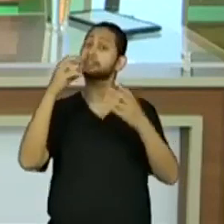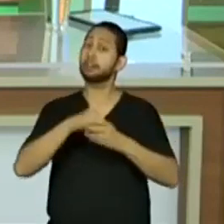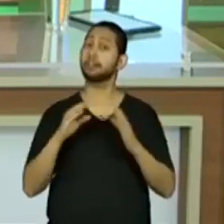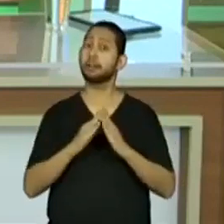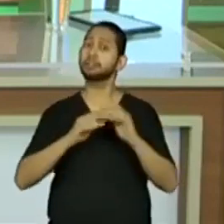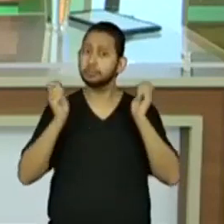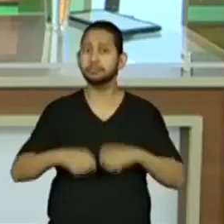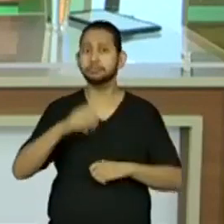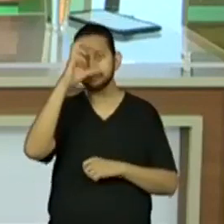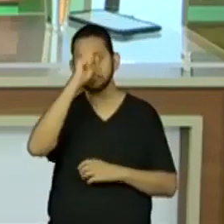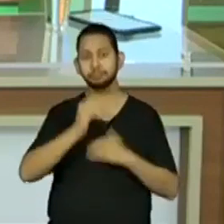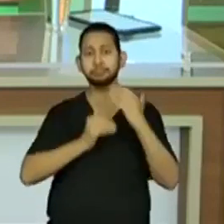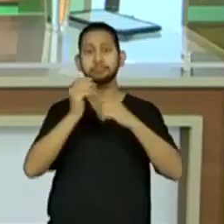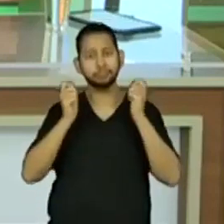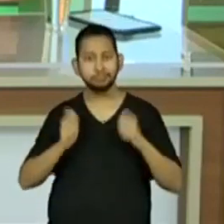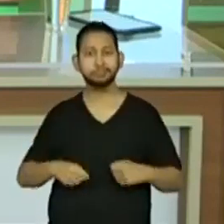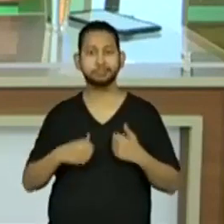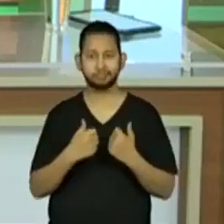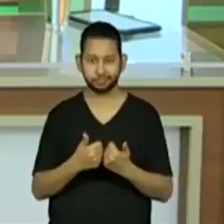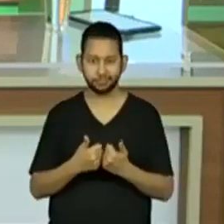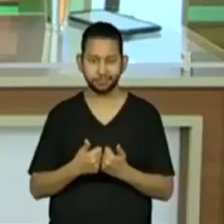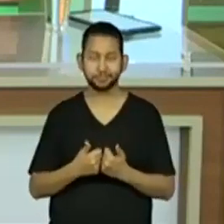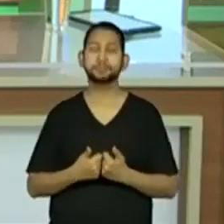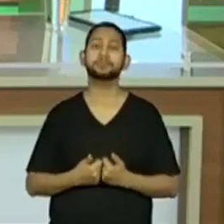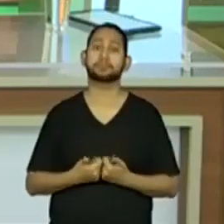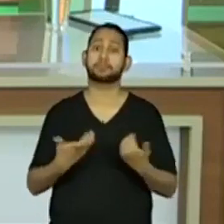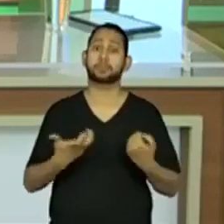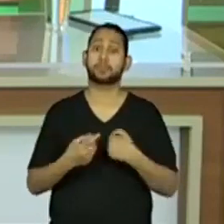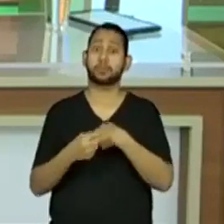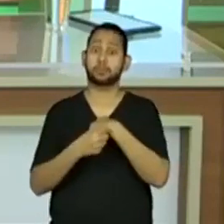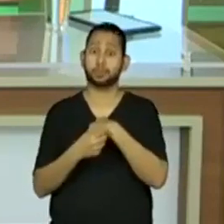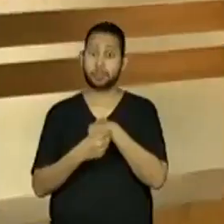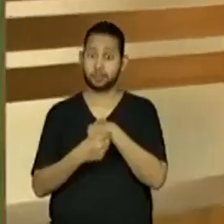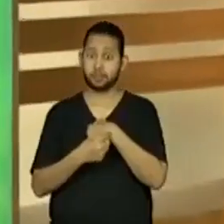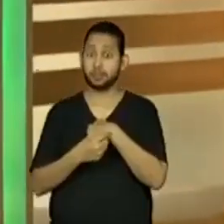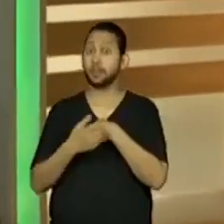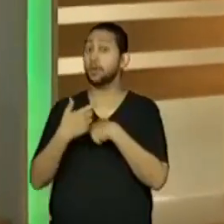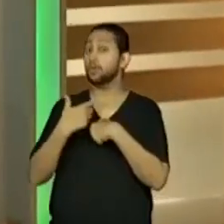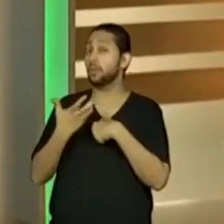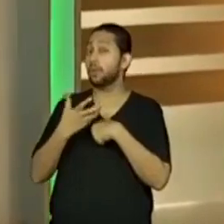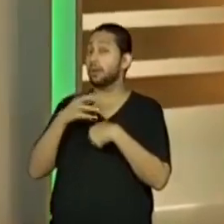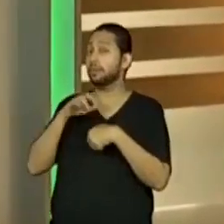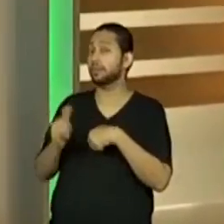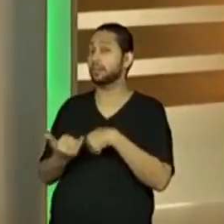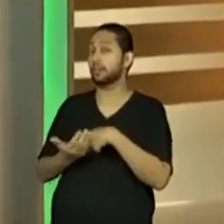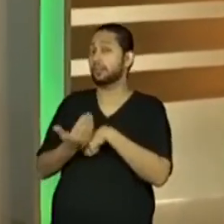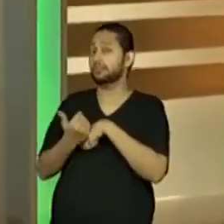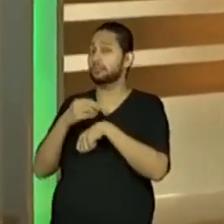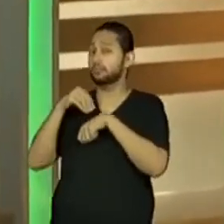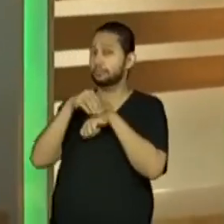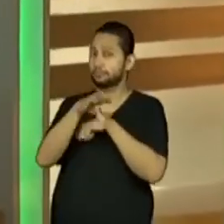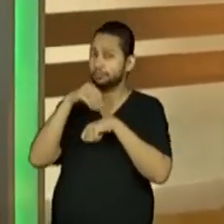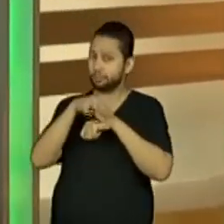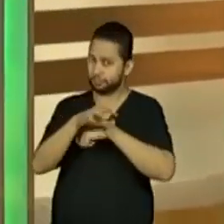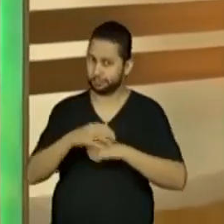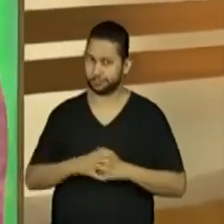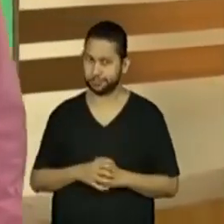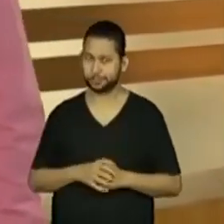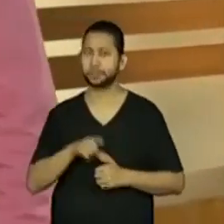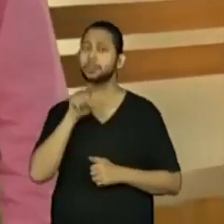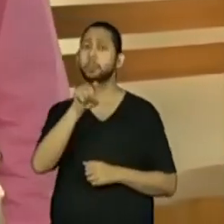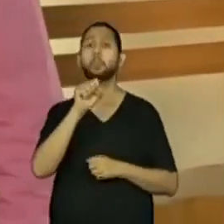casa. Ora, nesse primeiro momento nós temos algumas dicas importantes. Vocês vão